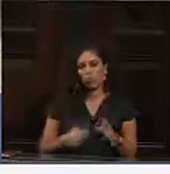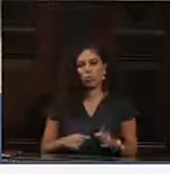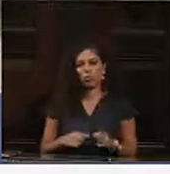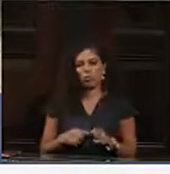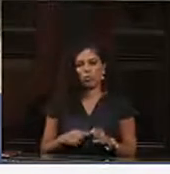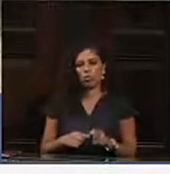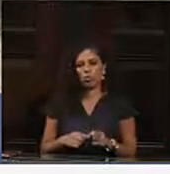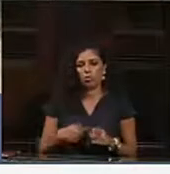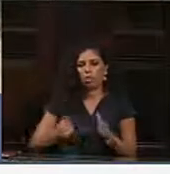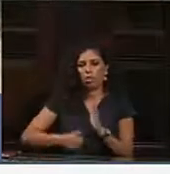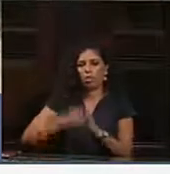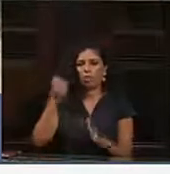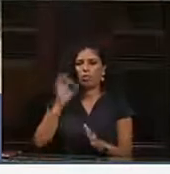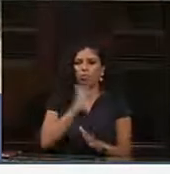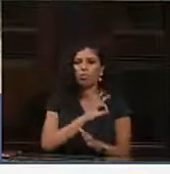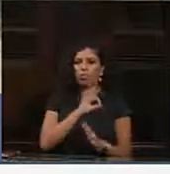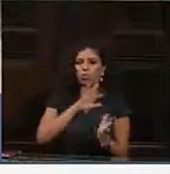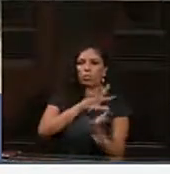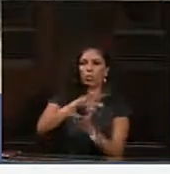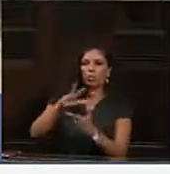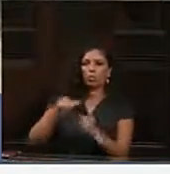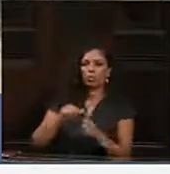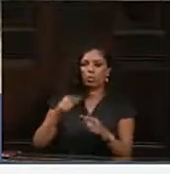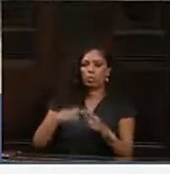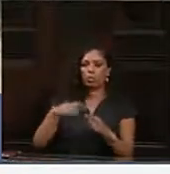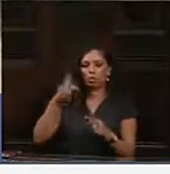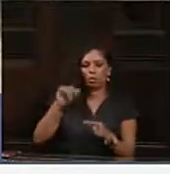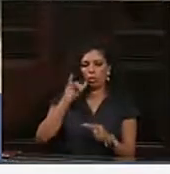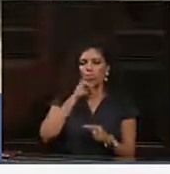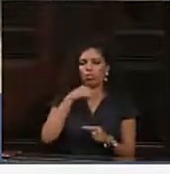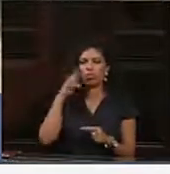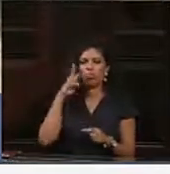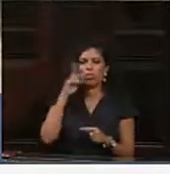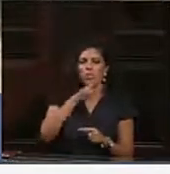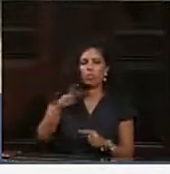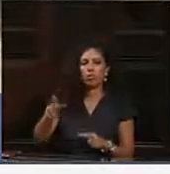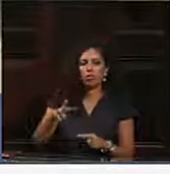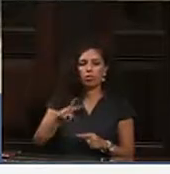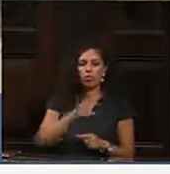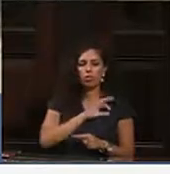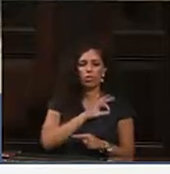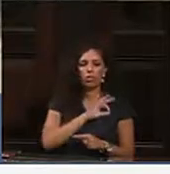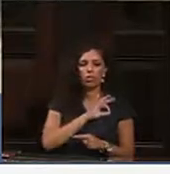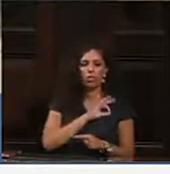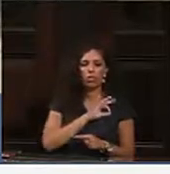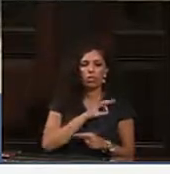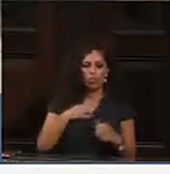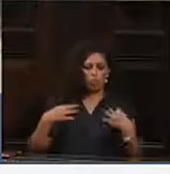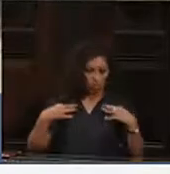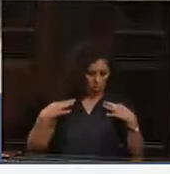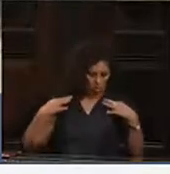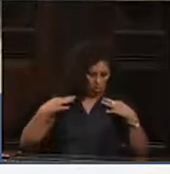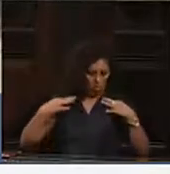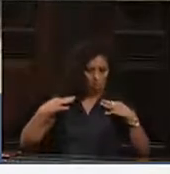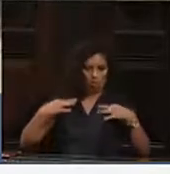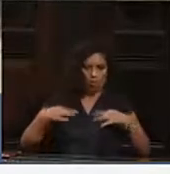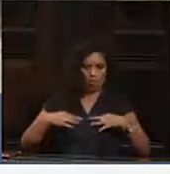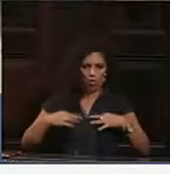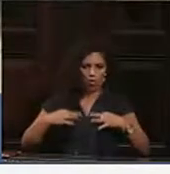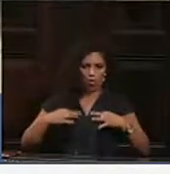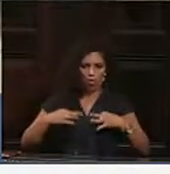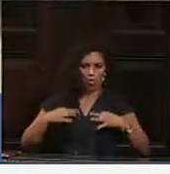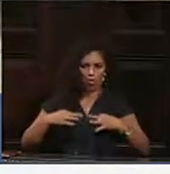melhor polícia do mundo. É triste você entrar num batalhão, Zaca, e ver que aquele colete balístico está vencido